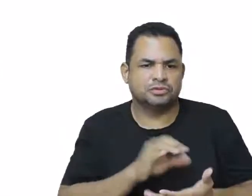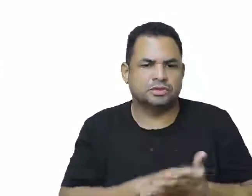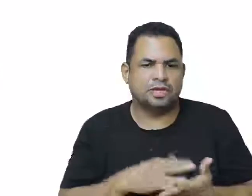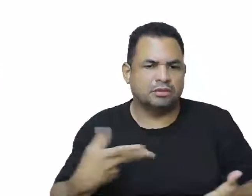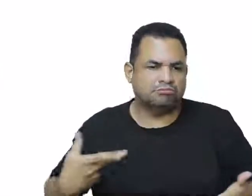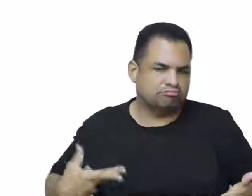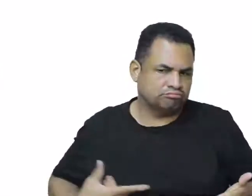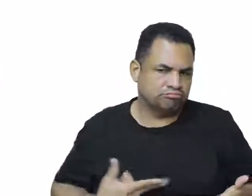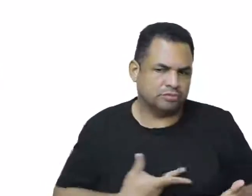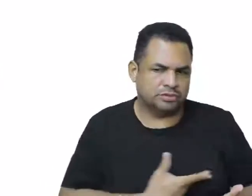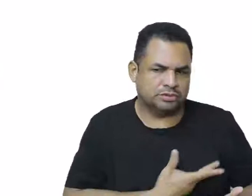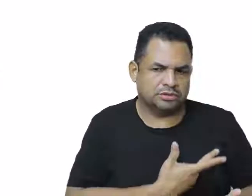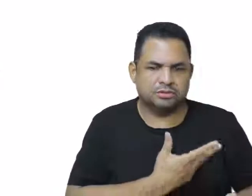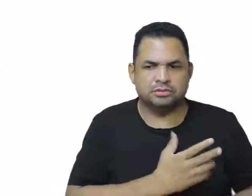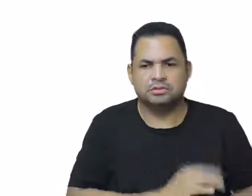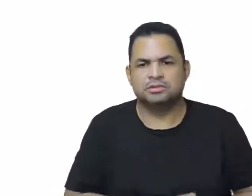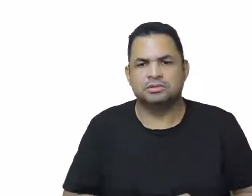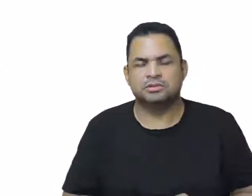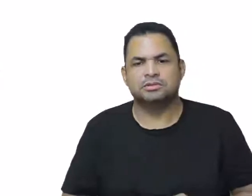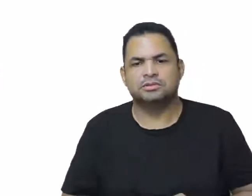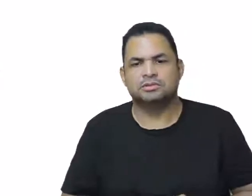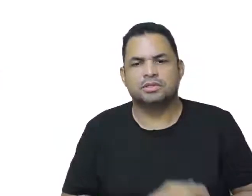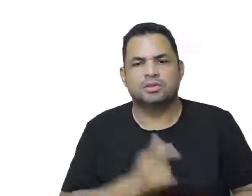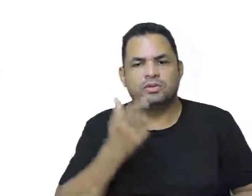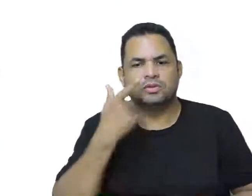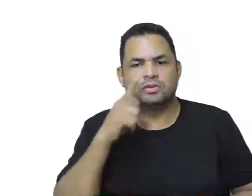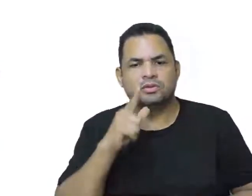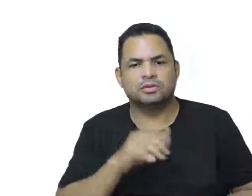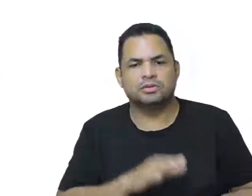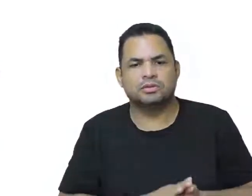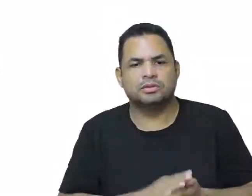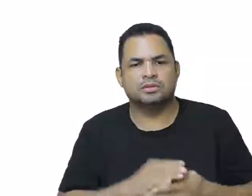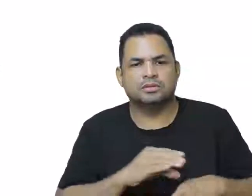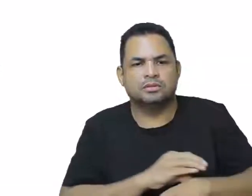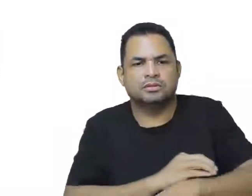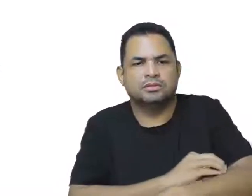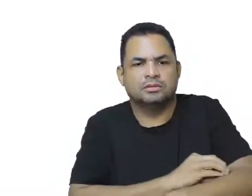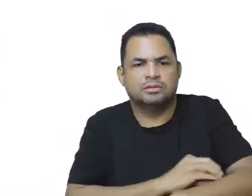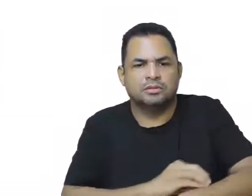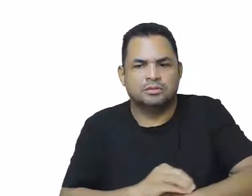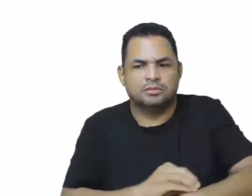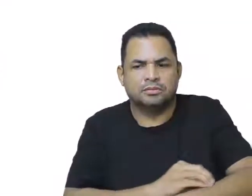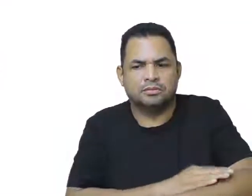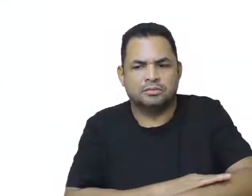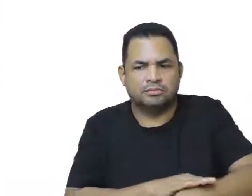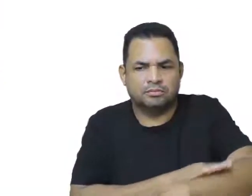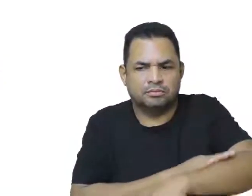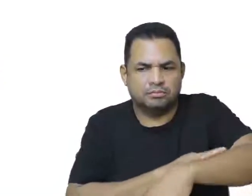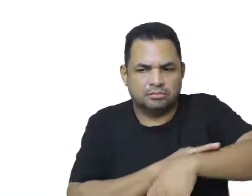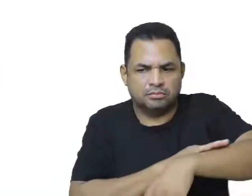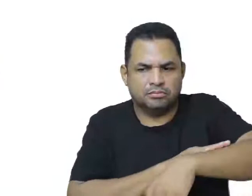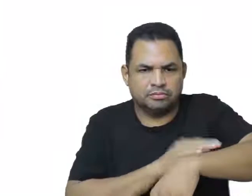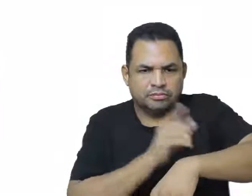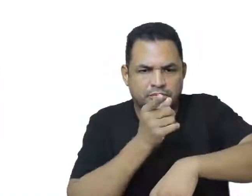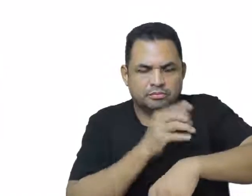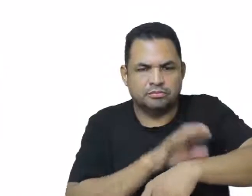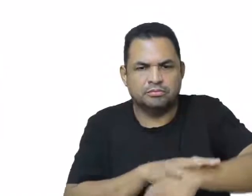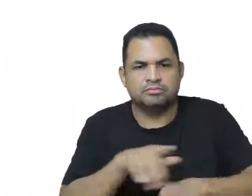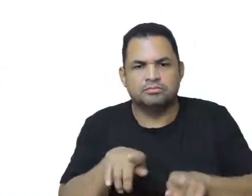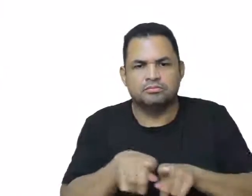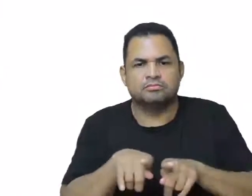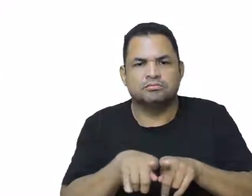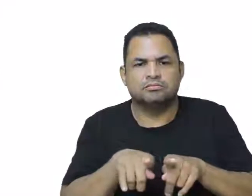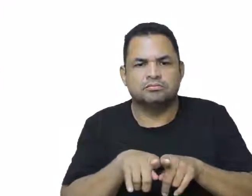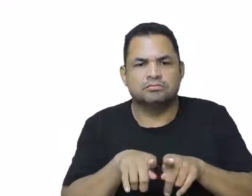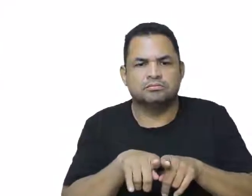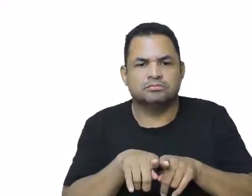cirurgia, né. Vocês conseguem perceber que a pele está inclusa aqui na imagem, né. E também